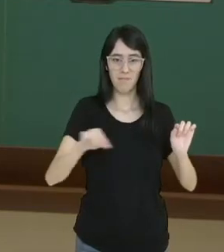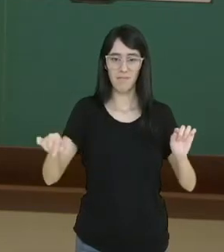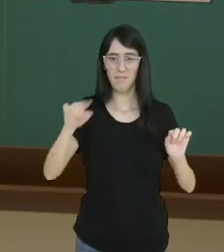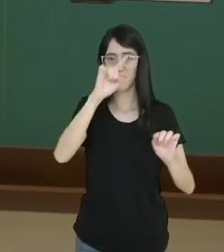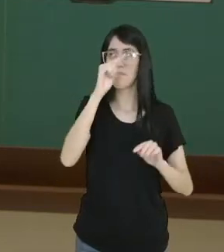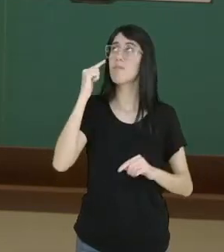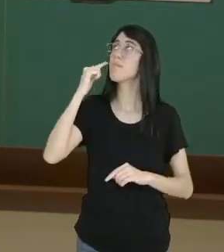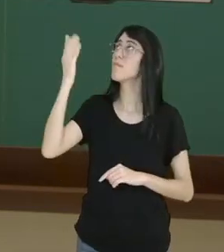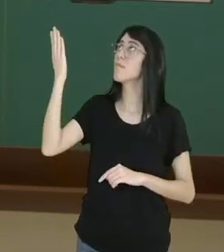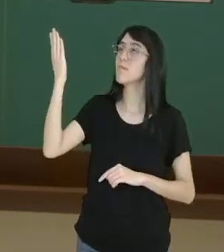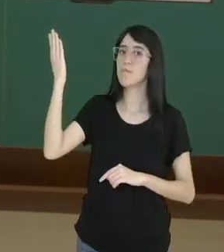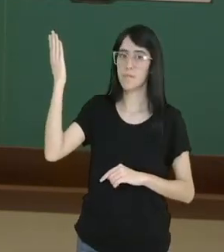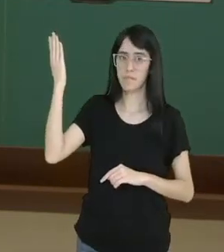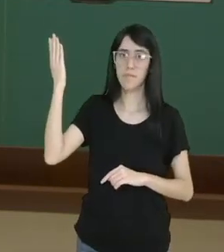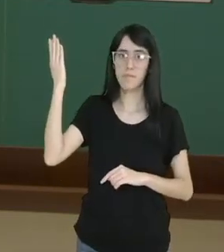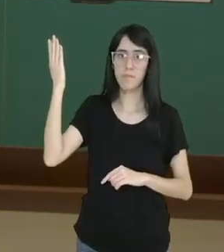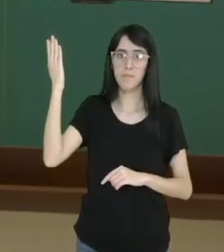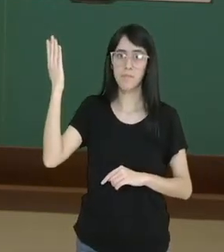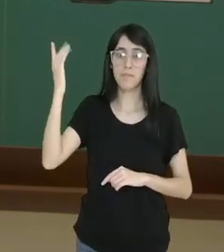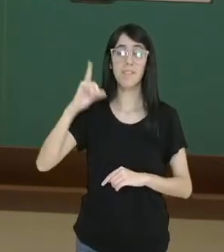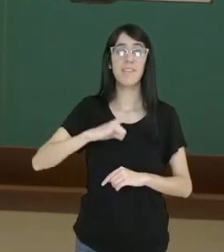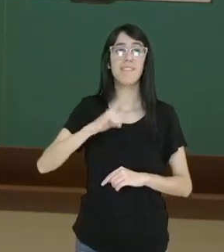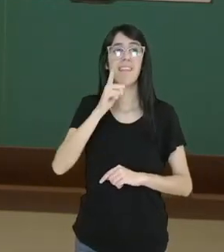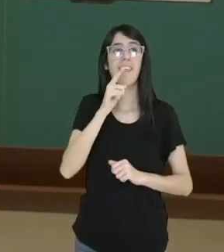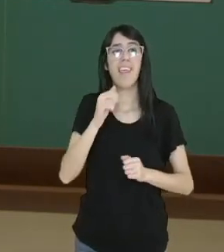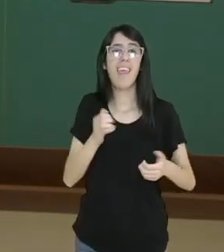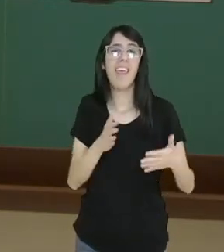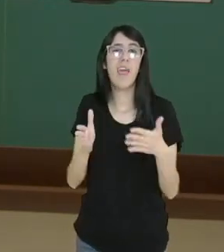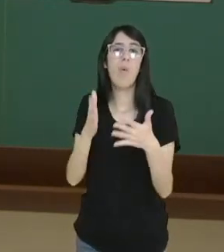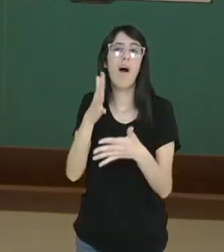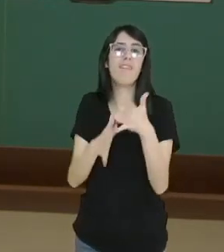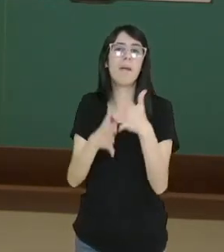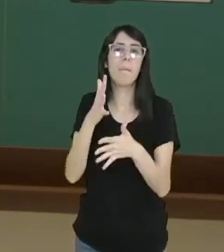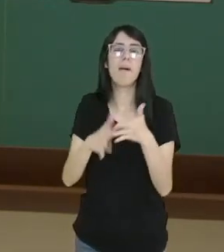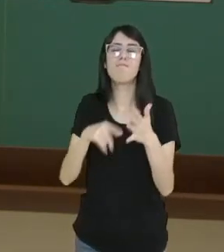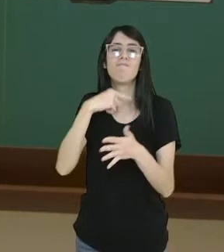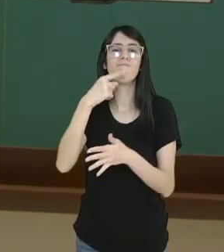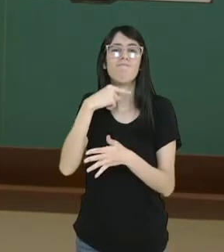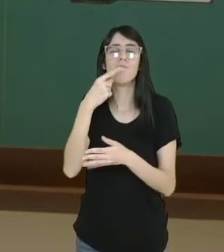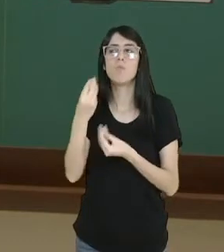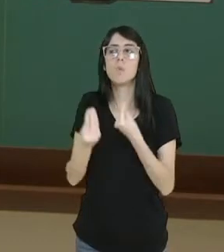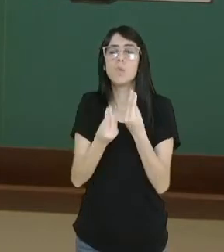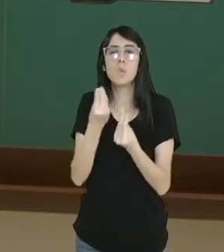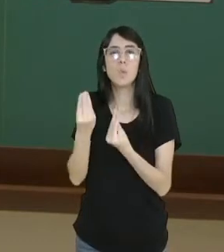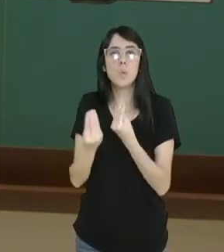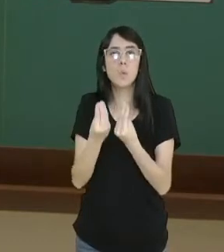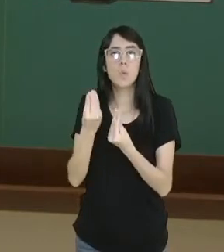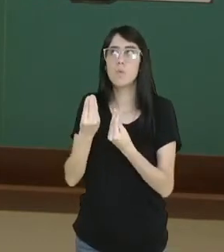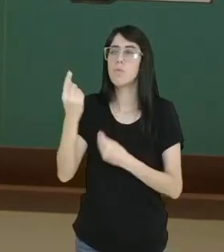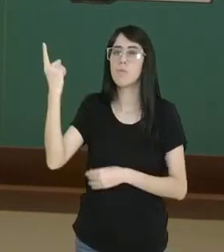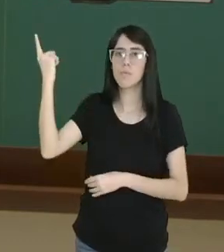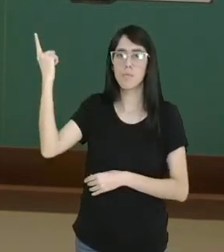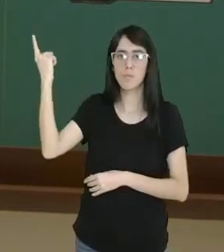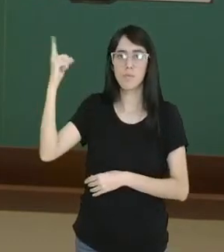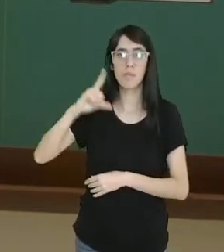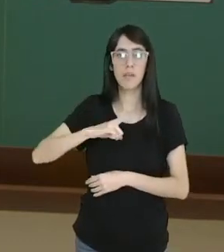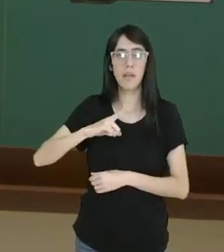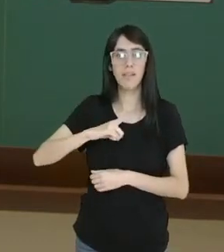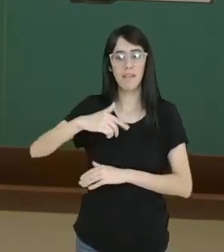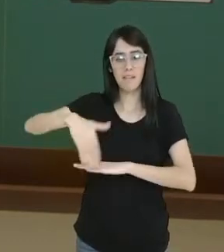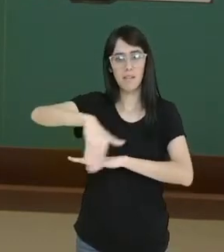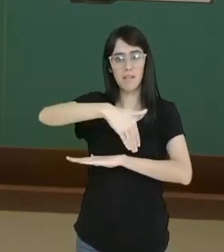para a cidade C, mas não pode, porque tem um rio, né? Então, o que nós vamos fazer? Nós vamos ter uma estrada aqui, ó, que